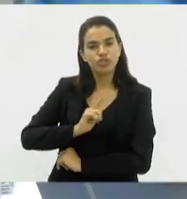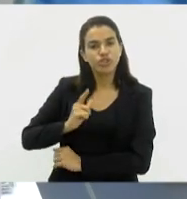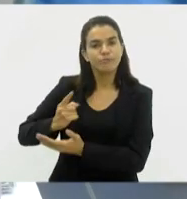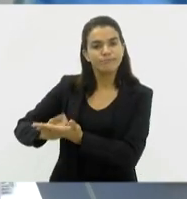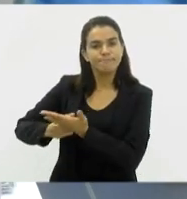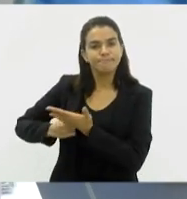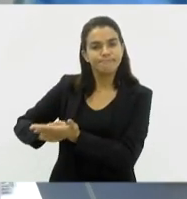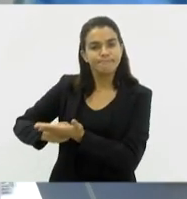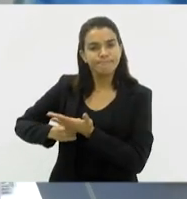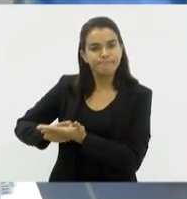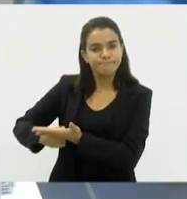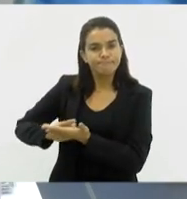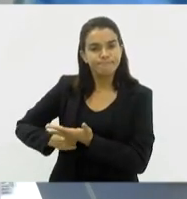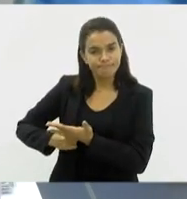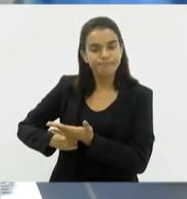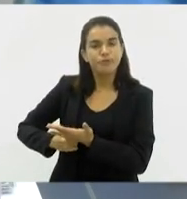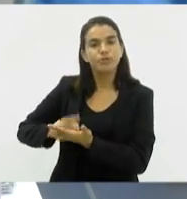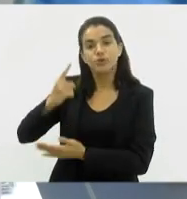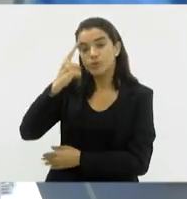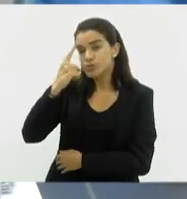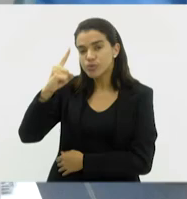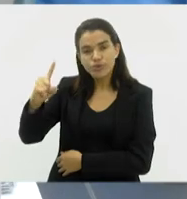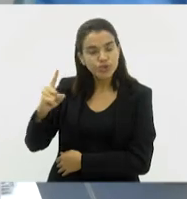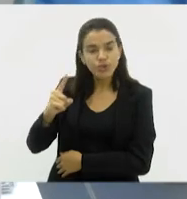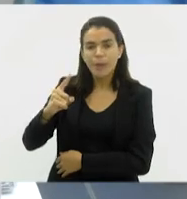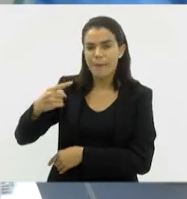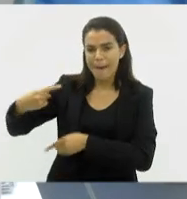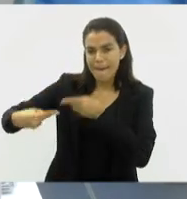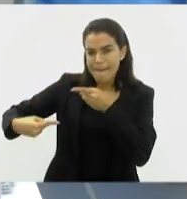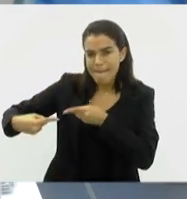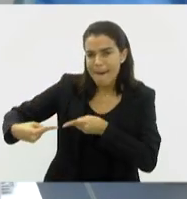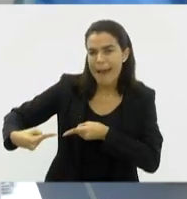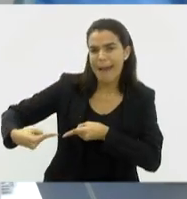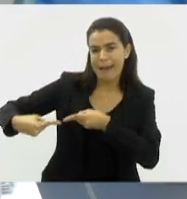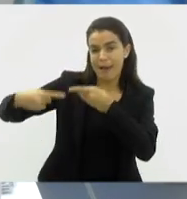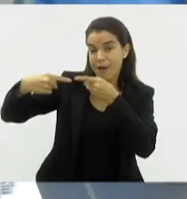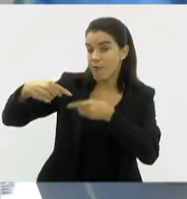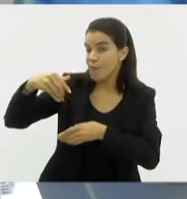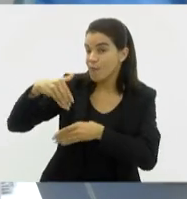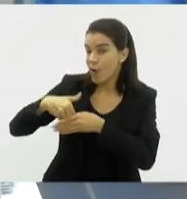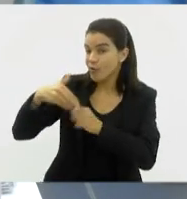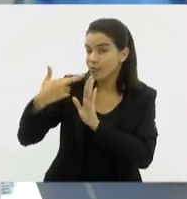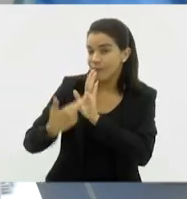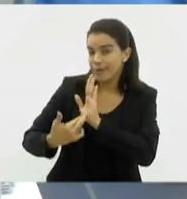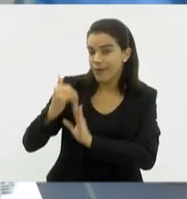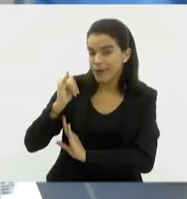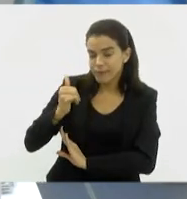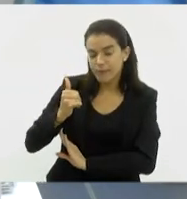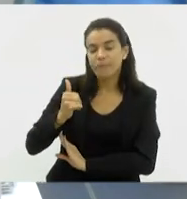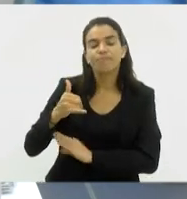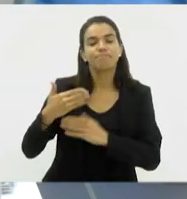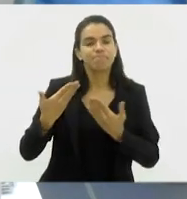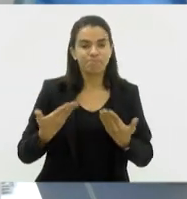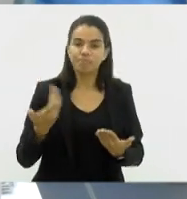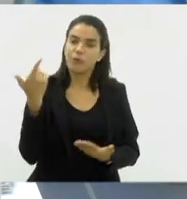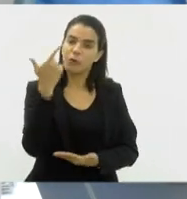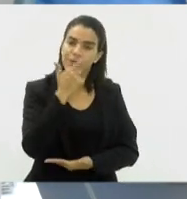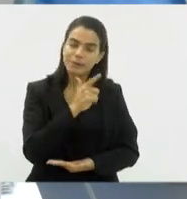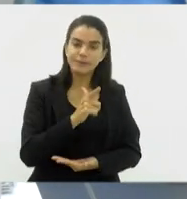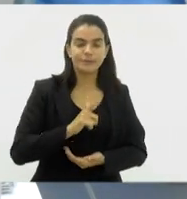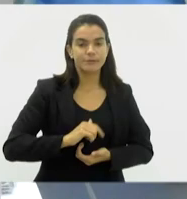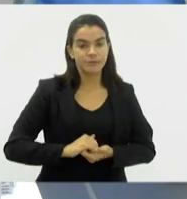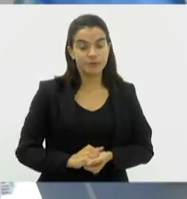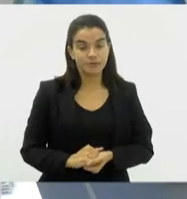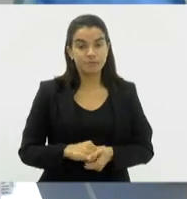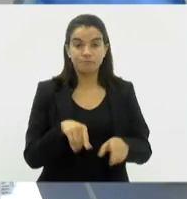acordado que seria o dia para debater o voto do relator e assim o fizemos